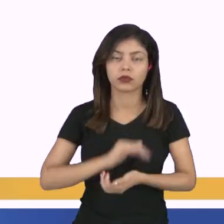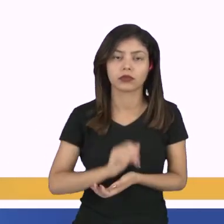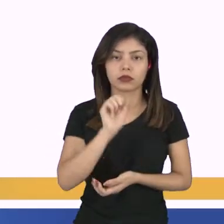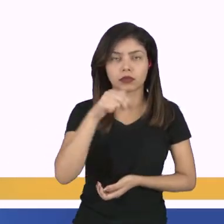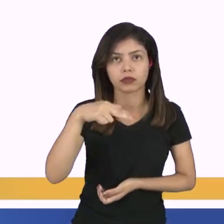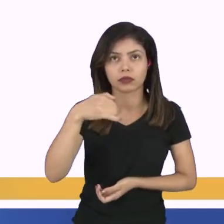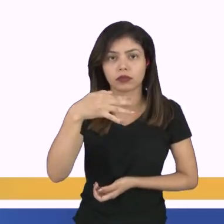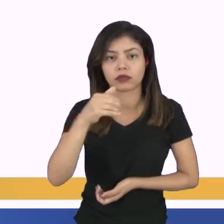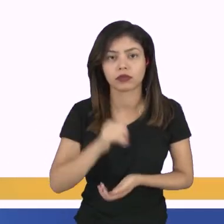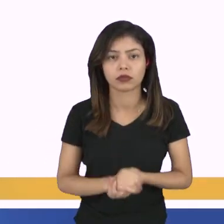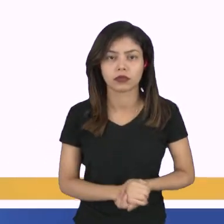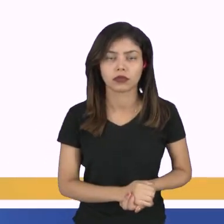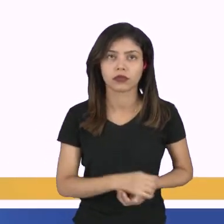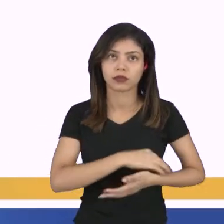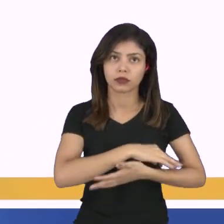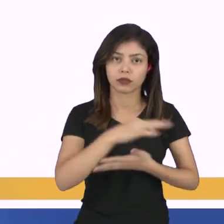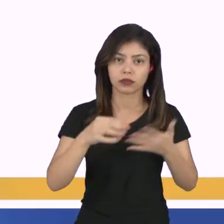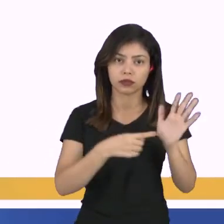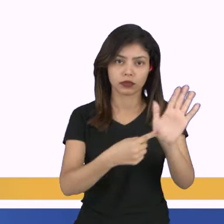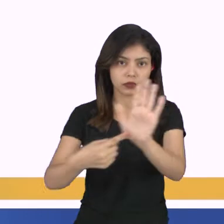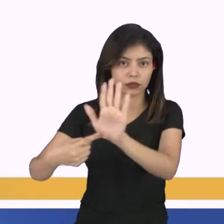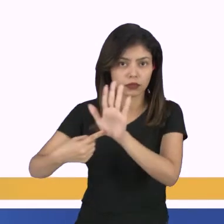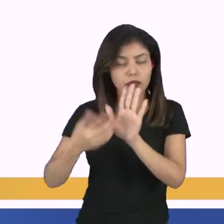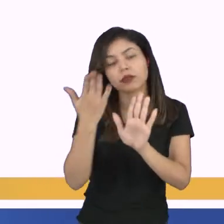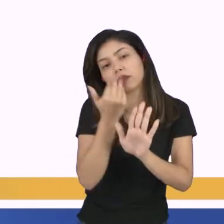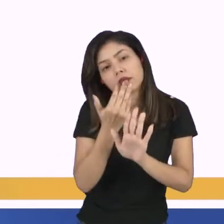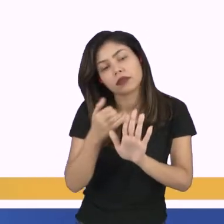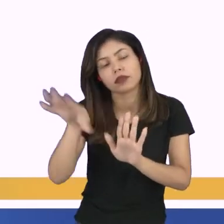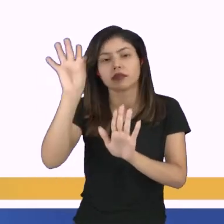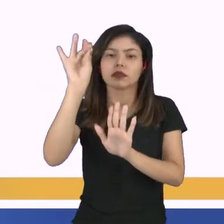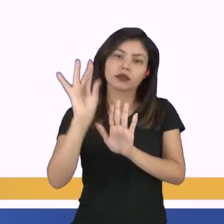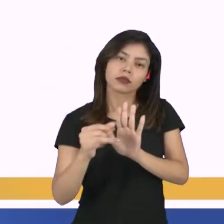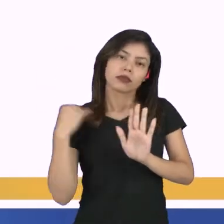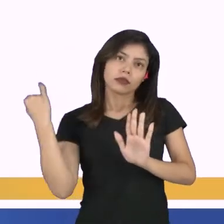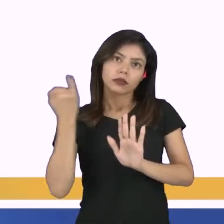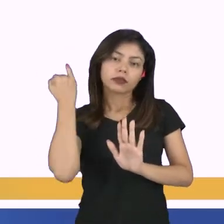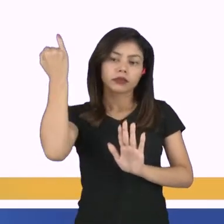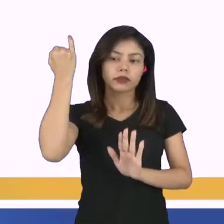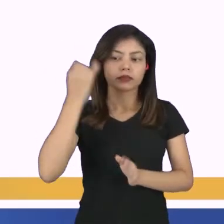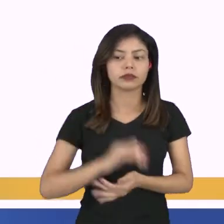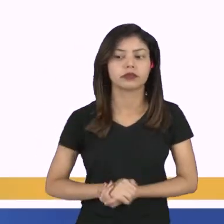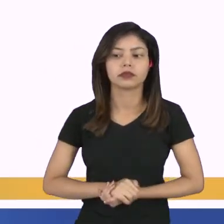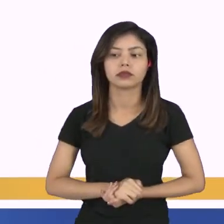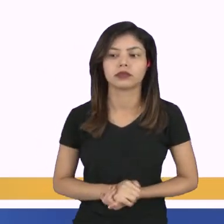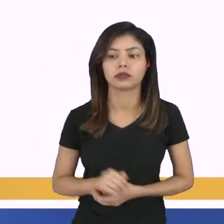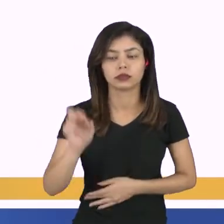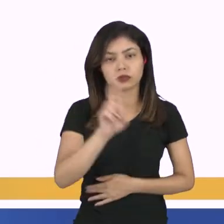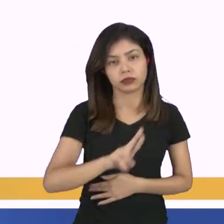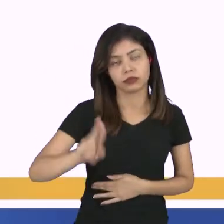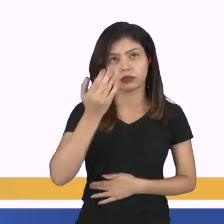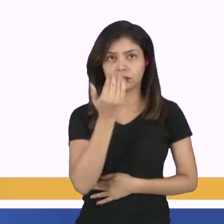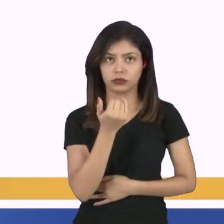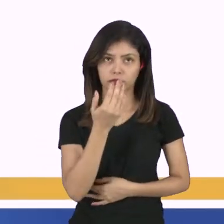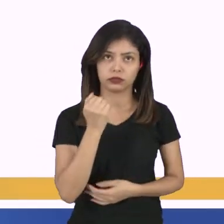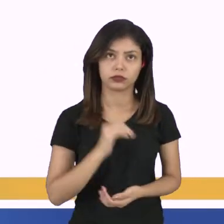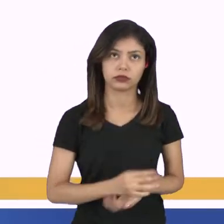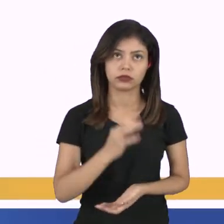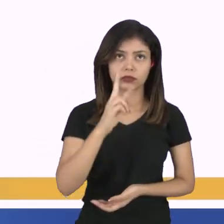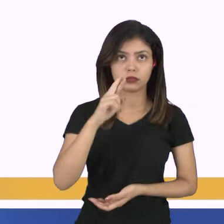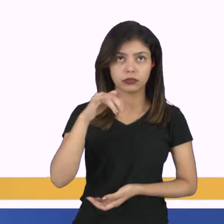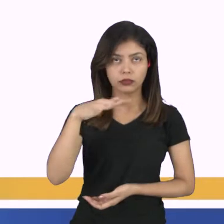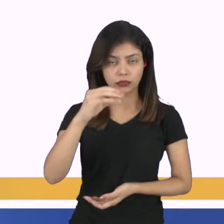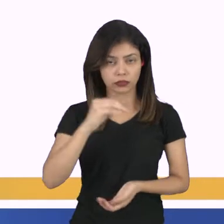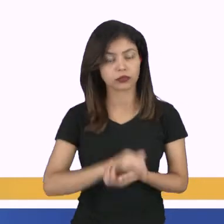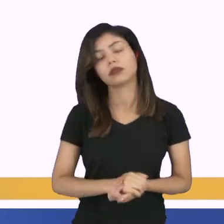tá? Então, esses alimentos que eu estou mostrando aqui na tela para vocês são os principais, usados em alimentos transgênicos, nas